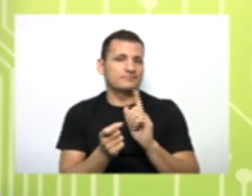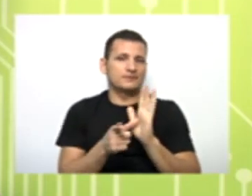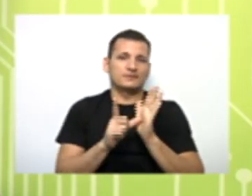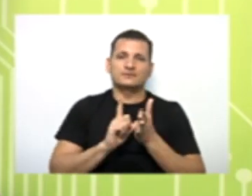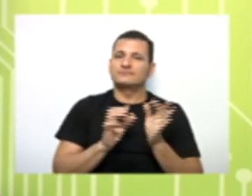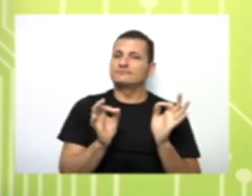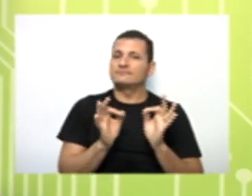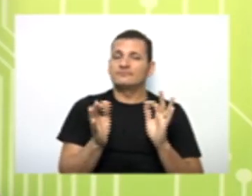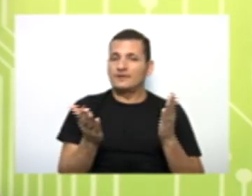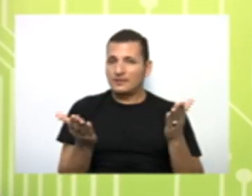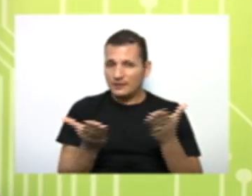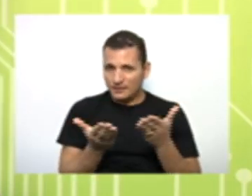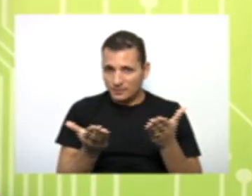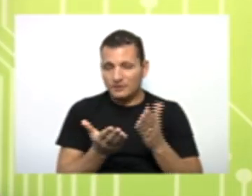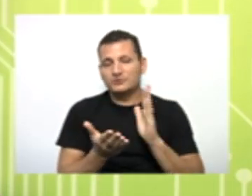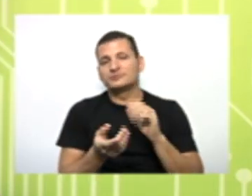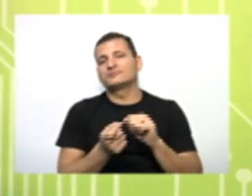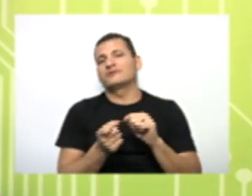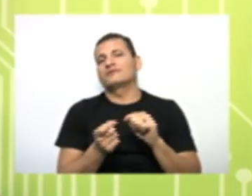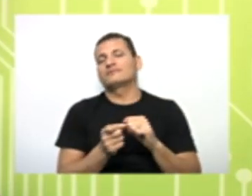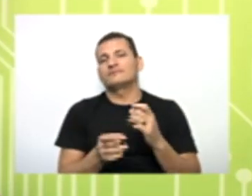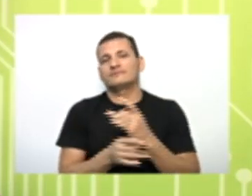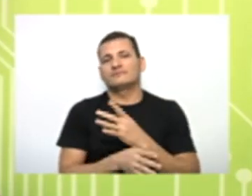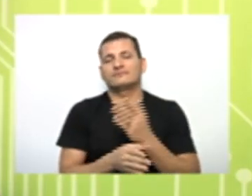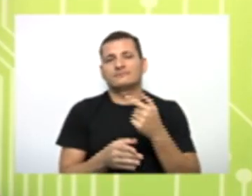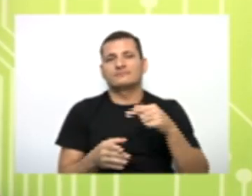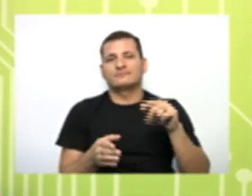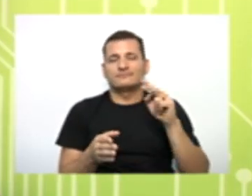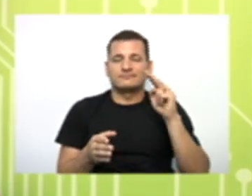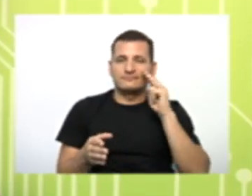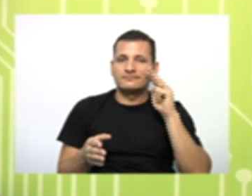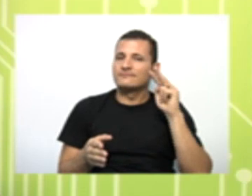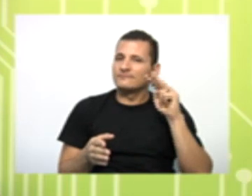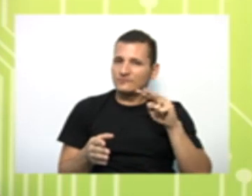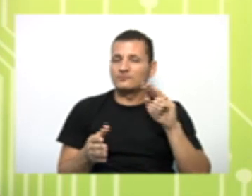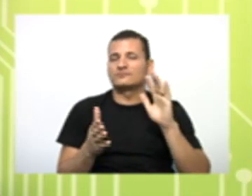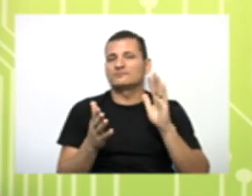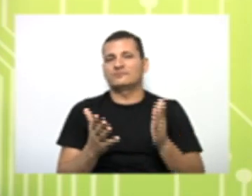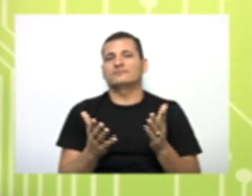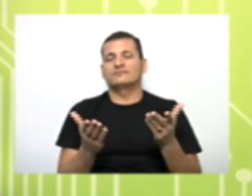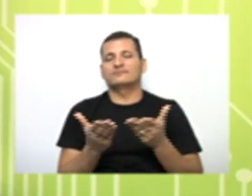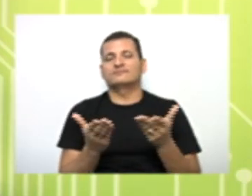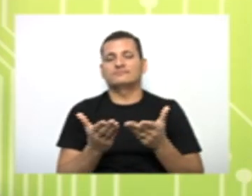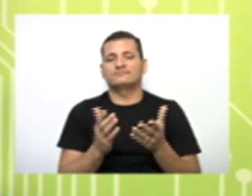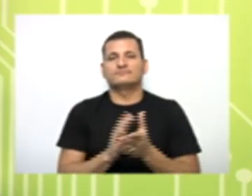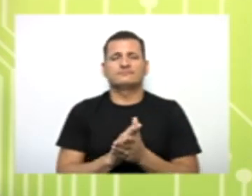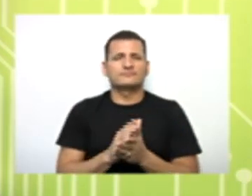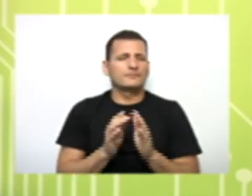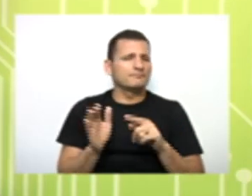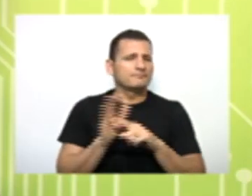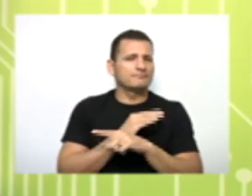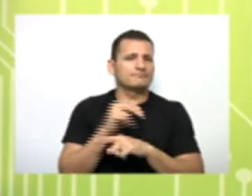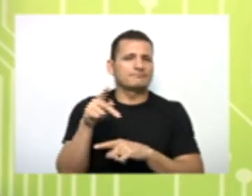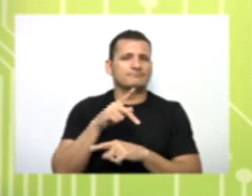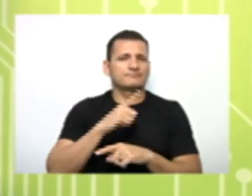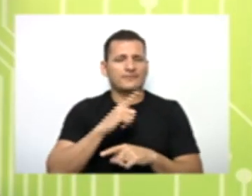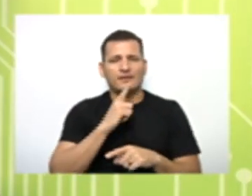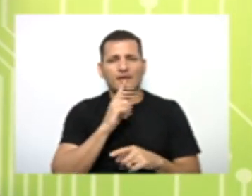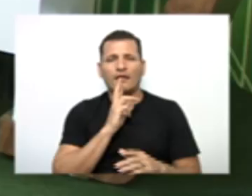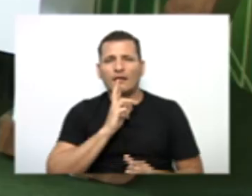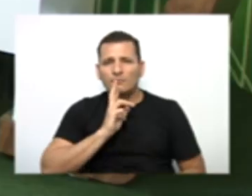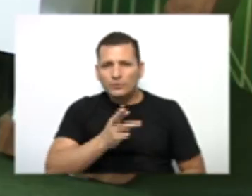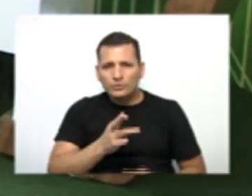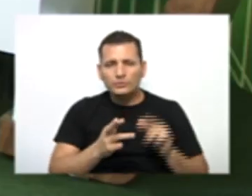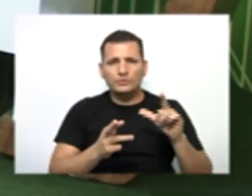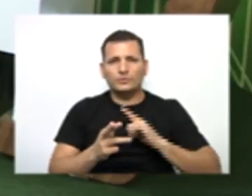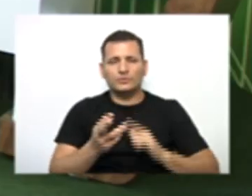agora, né, já dá para responder, porque a gente acabou de fazer essa da tag strong. Tem alguma resposta da questão número 3 aí, Anderson?